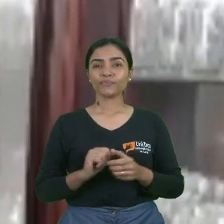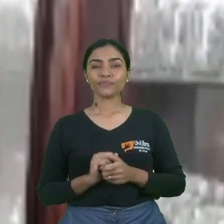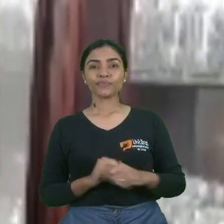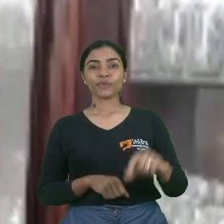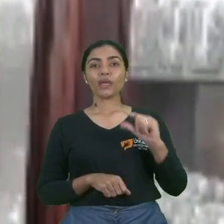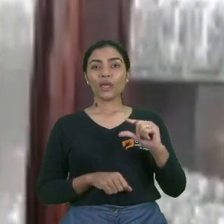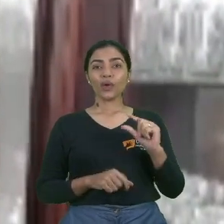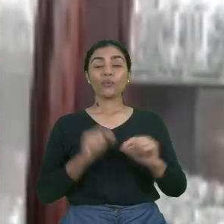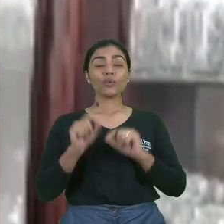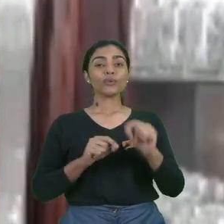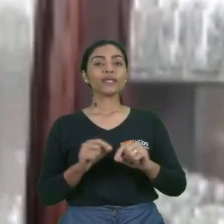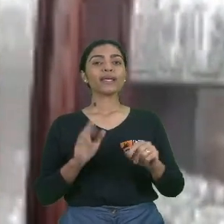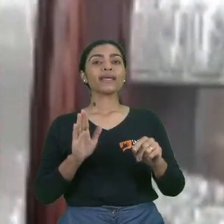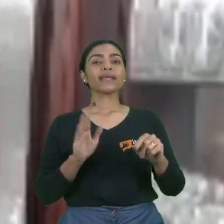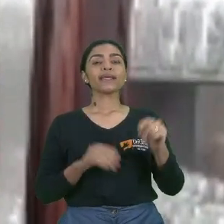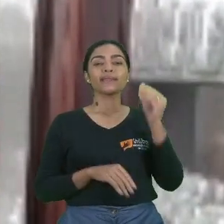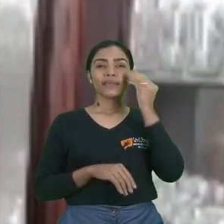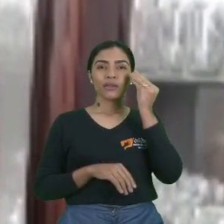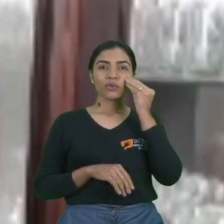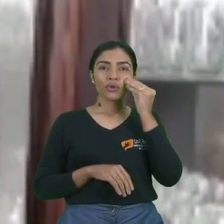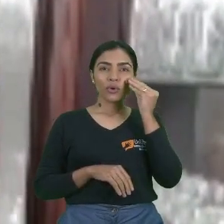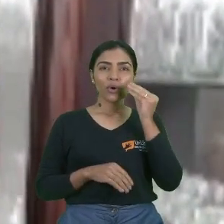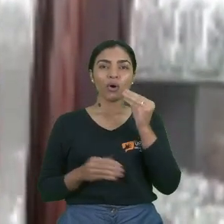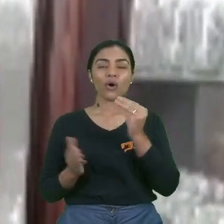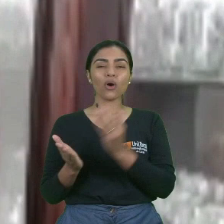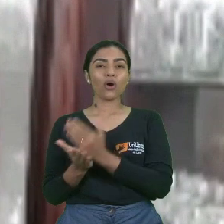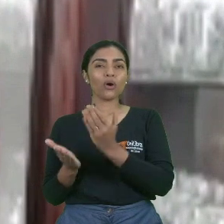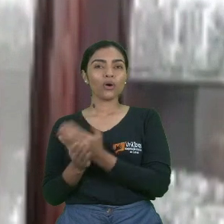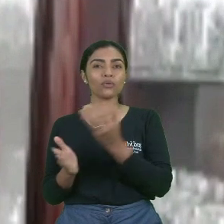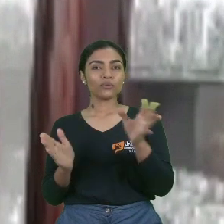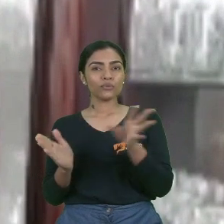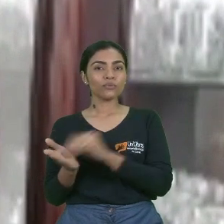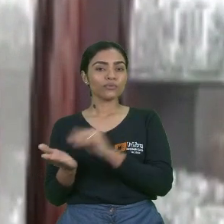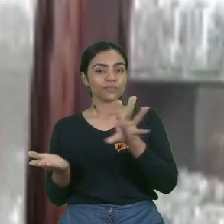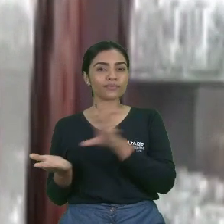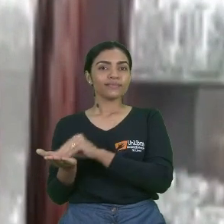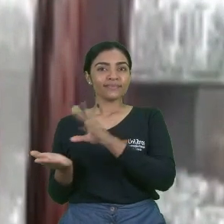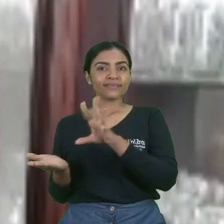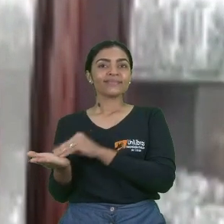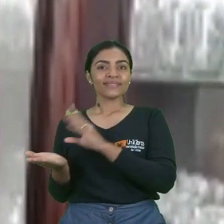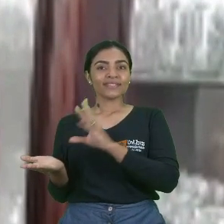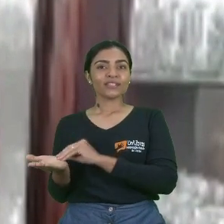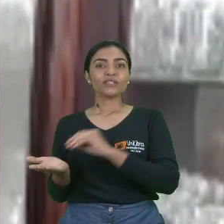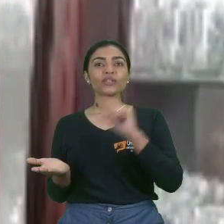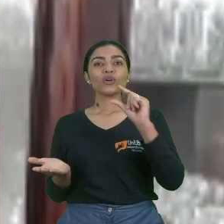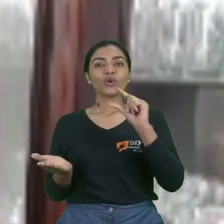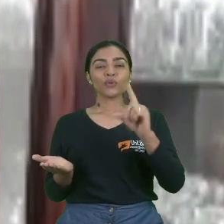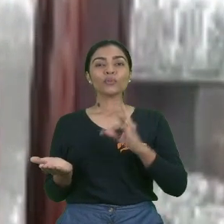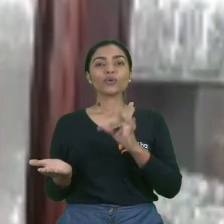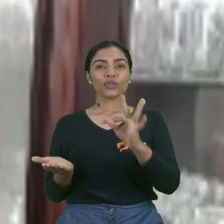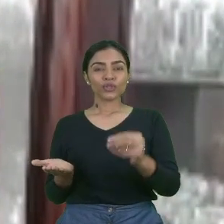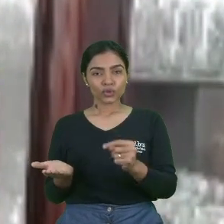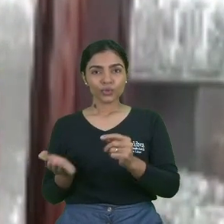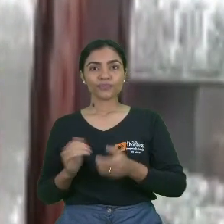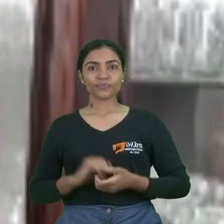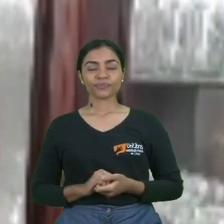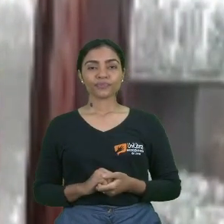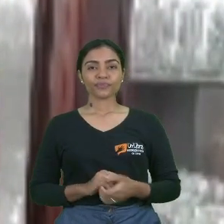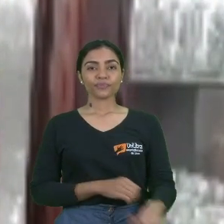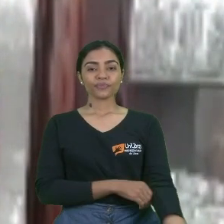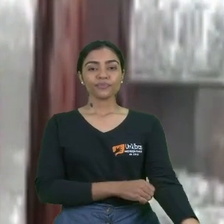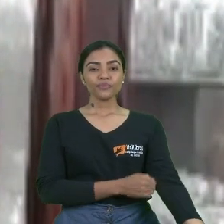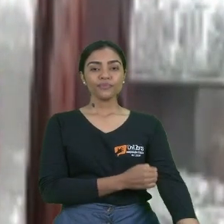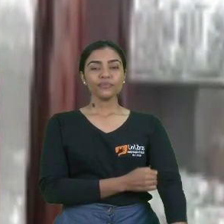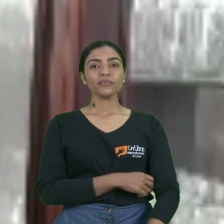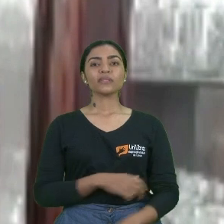neste pequeno livro eu vinha a raça Olha isso aqui com essa já com